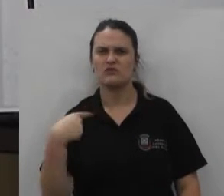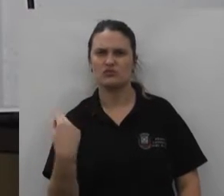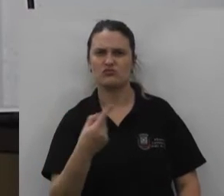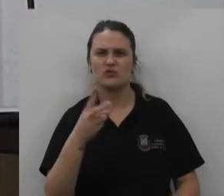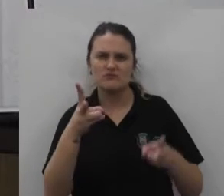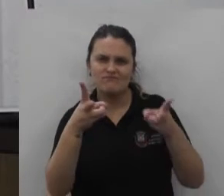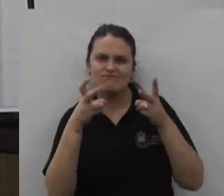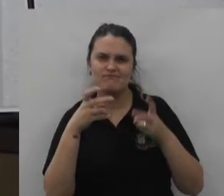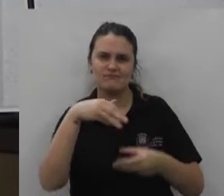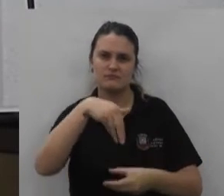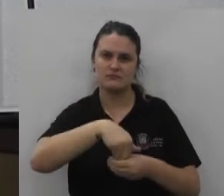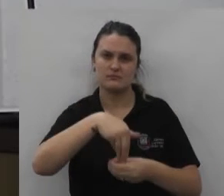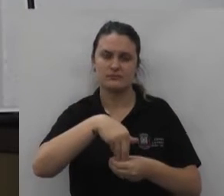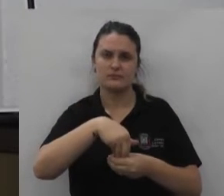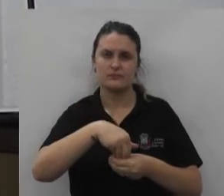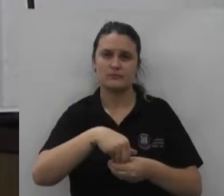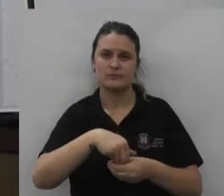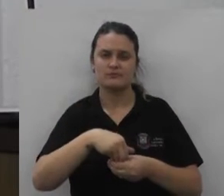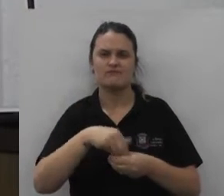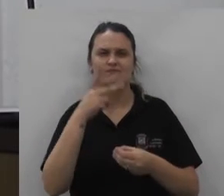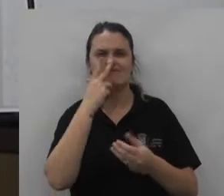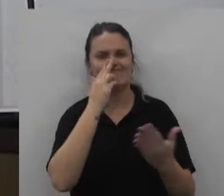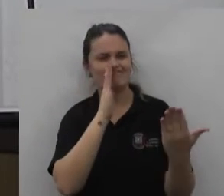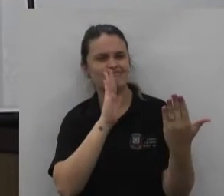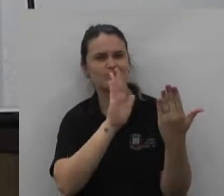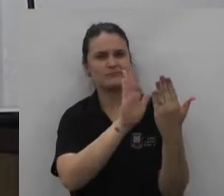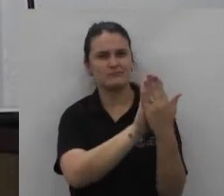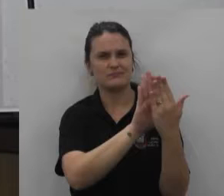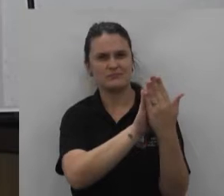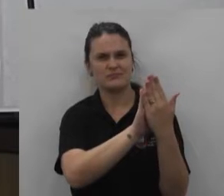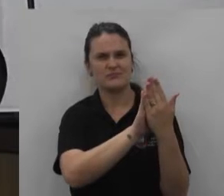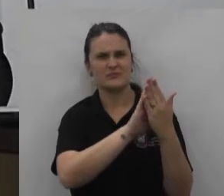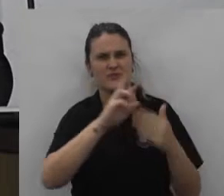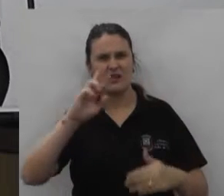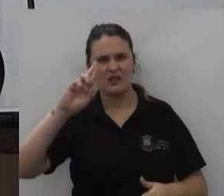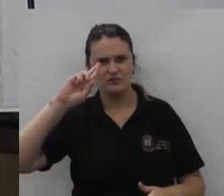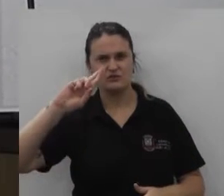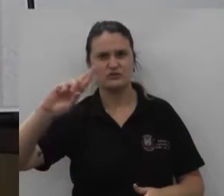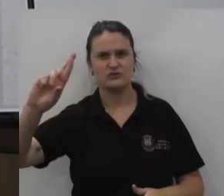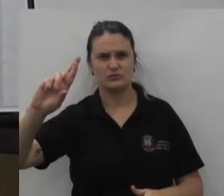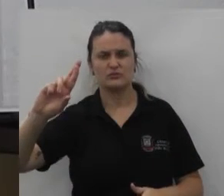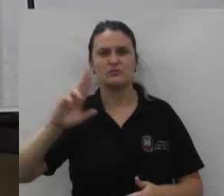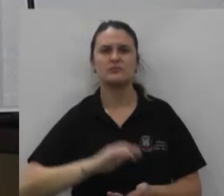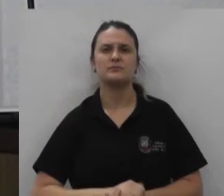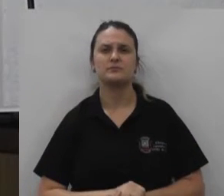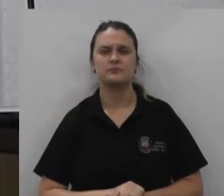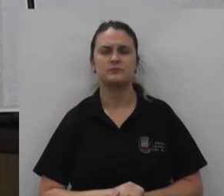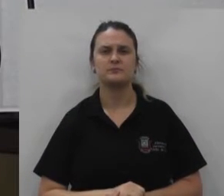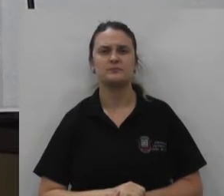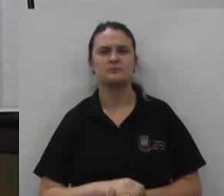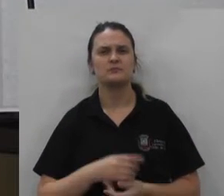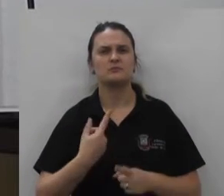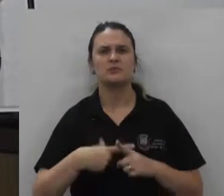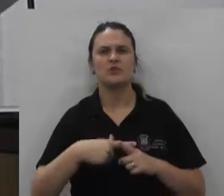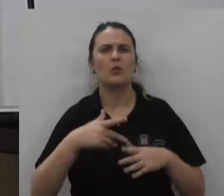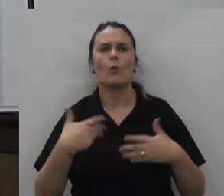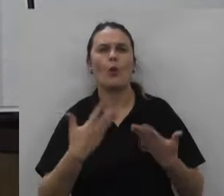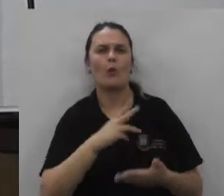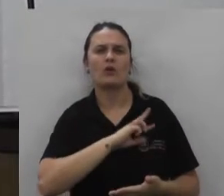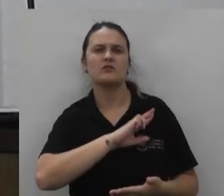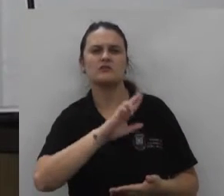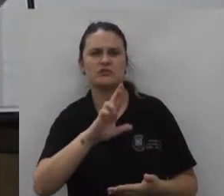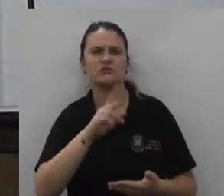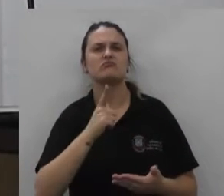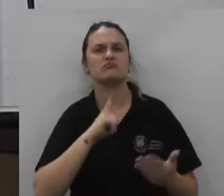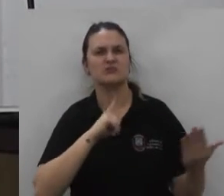nós vimos nas urnas. O confronto contra as entidades religiosas, independente da